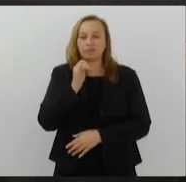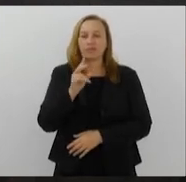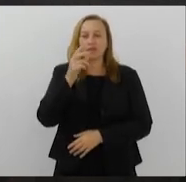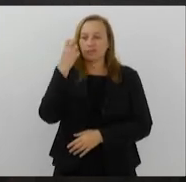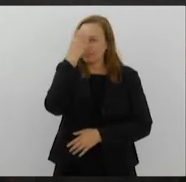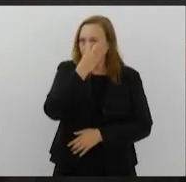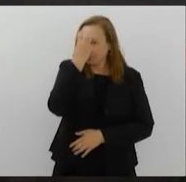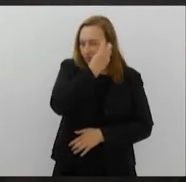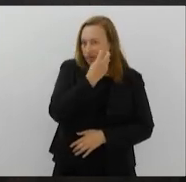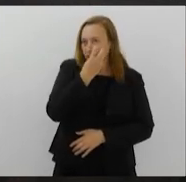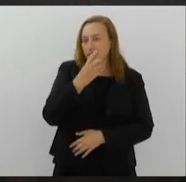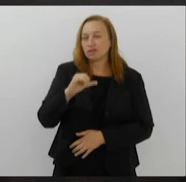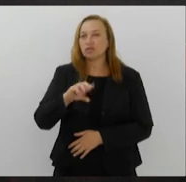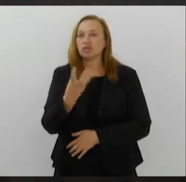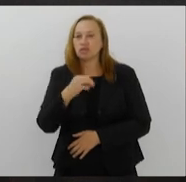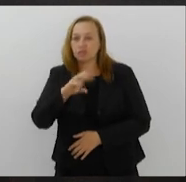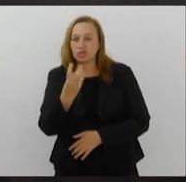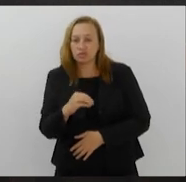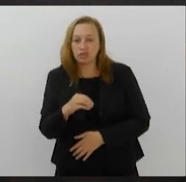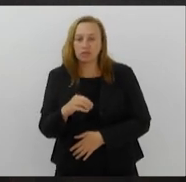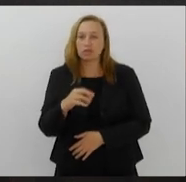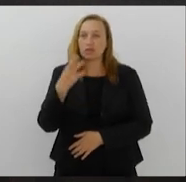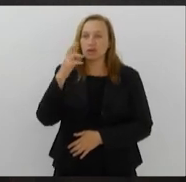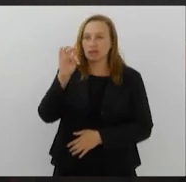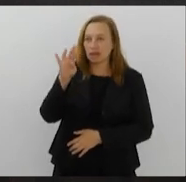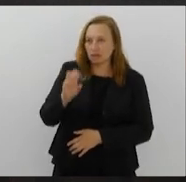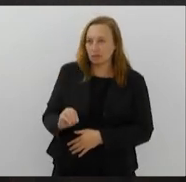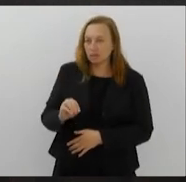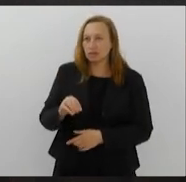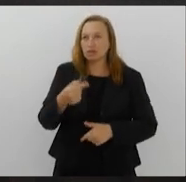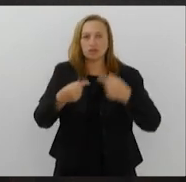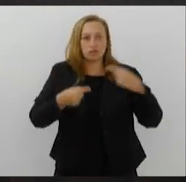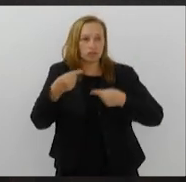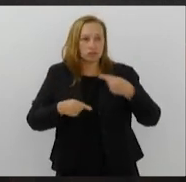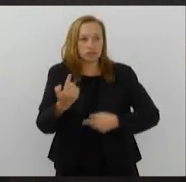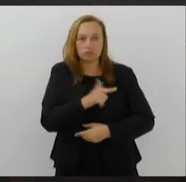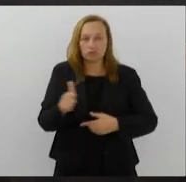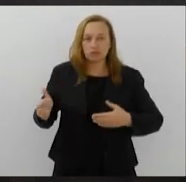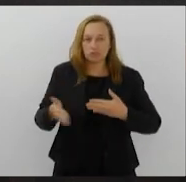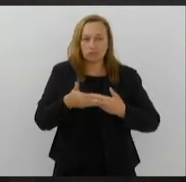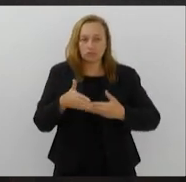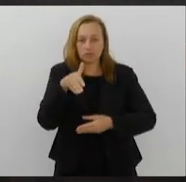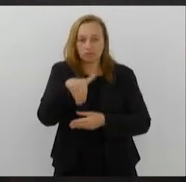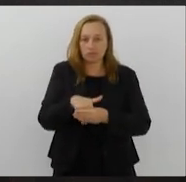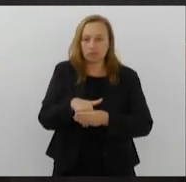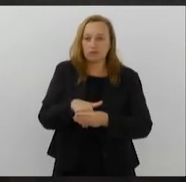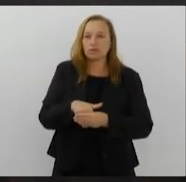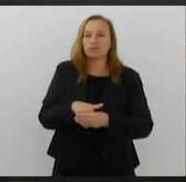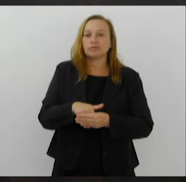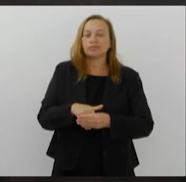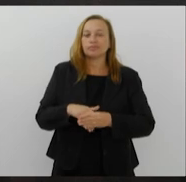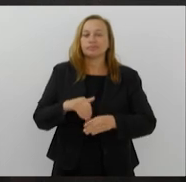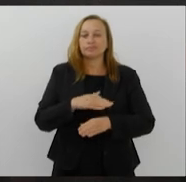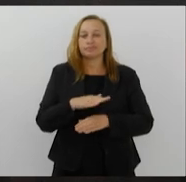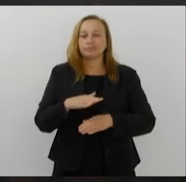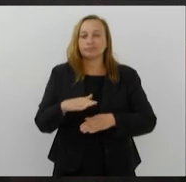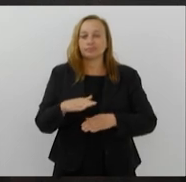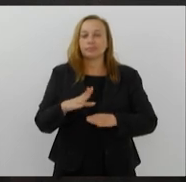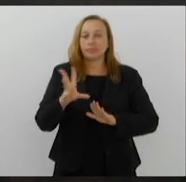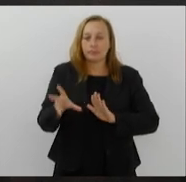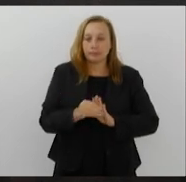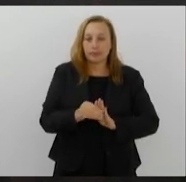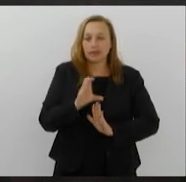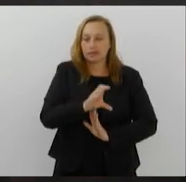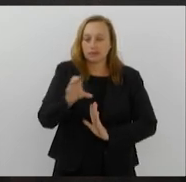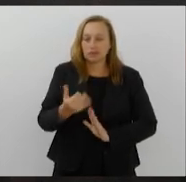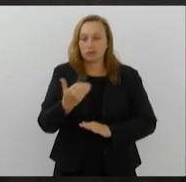Verônica Lima, Chico Machado e Renato Machado. Em discussão, não havendo quem queira discutir, encerrada a discussão. Em votação, a emenda da